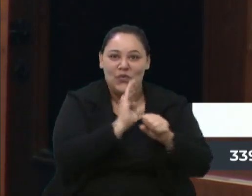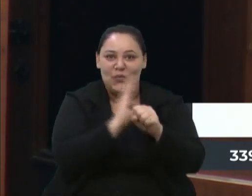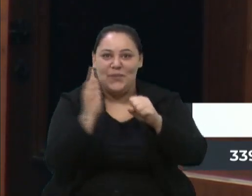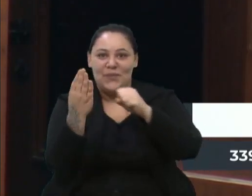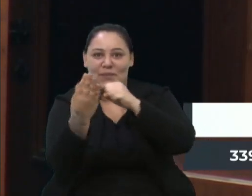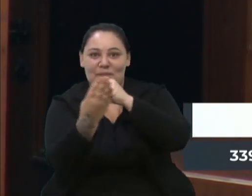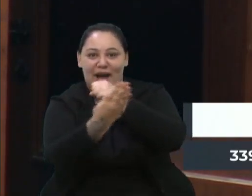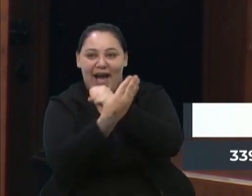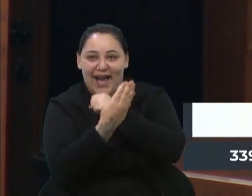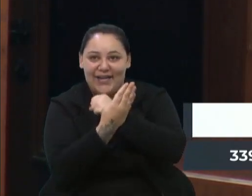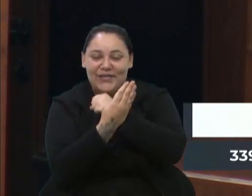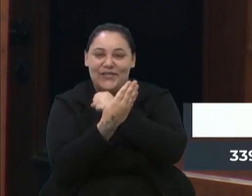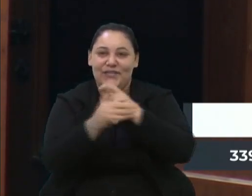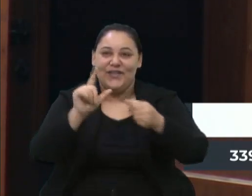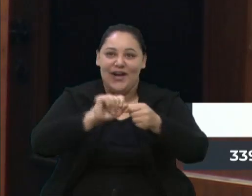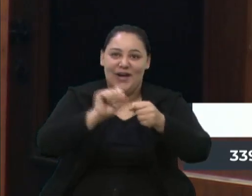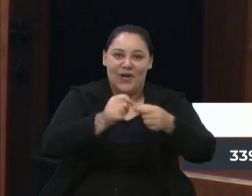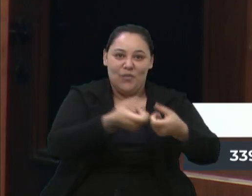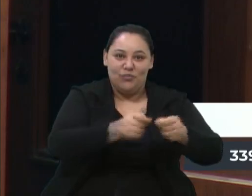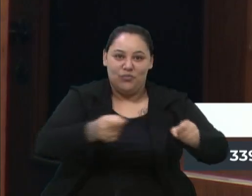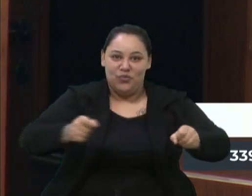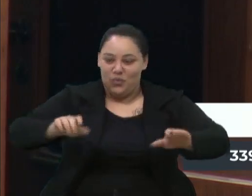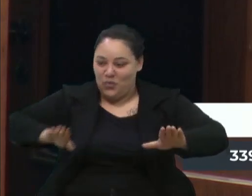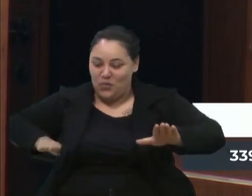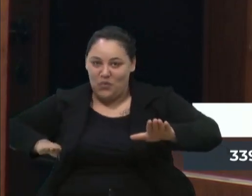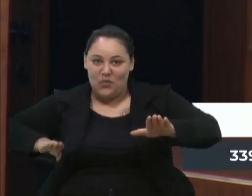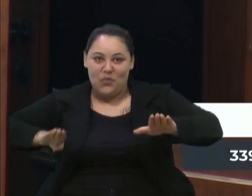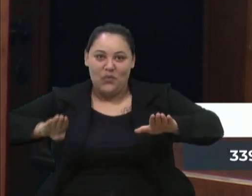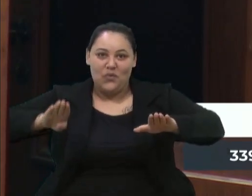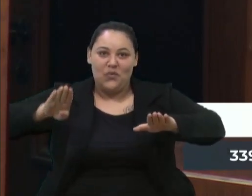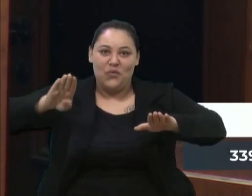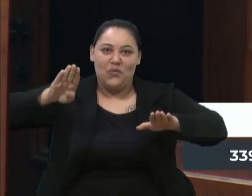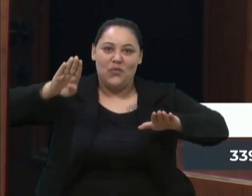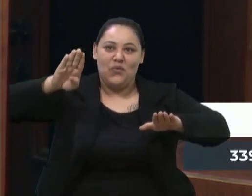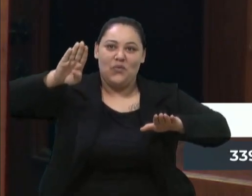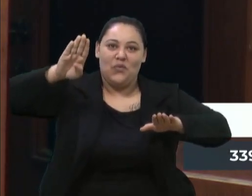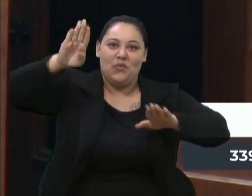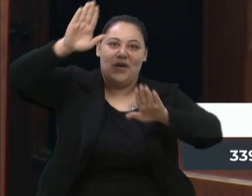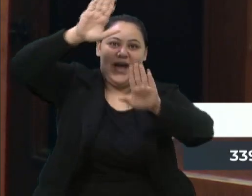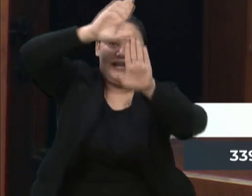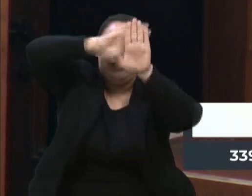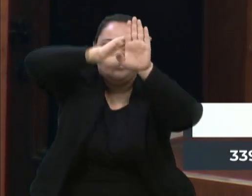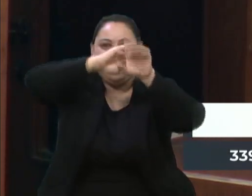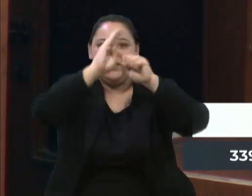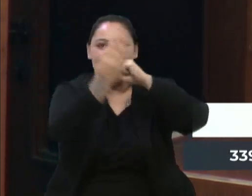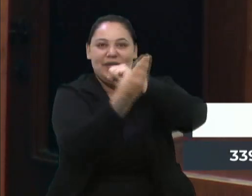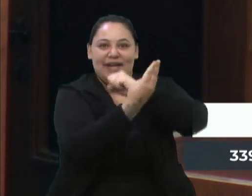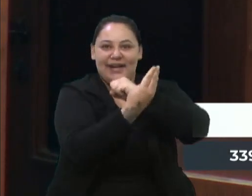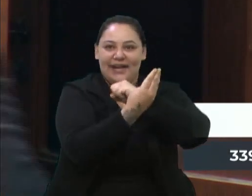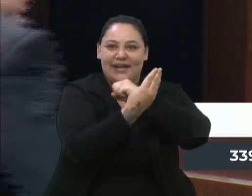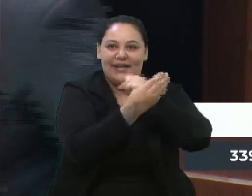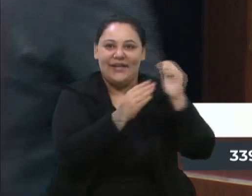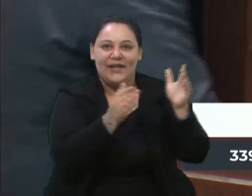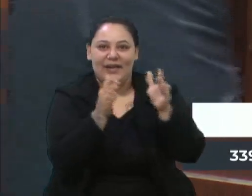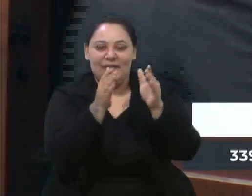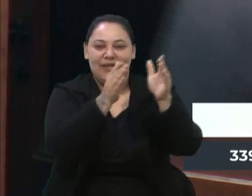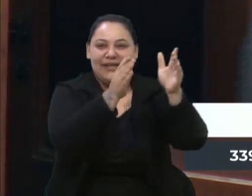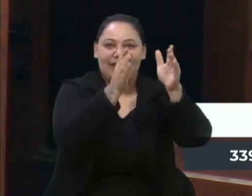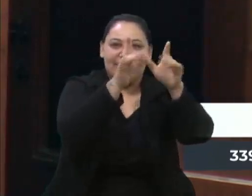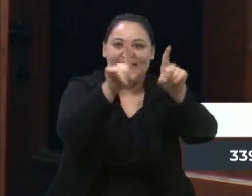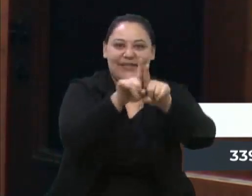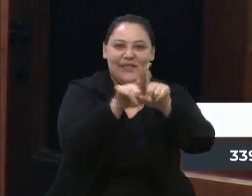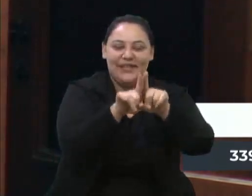e subindo o vereador da Bros madal atrás Monte Carmelo indo em direção para o